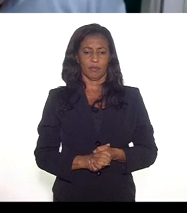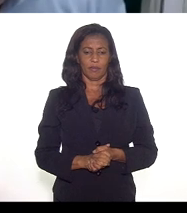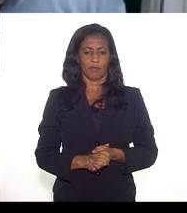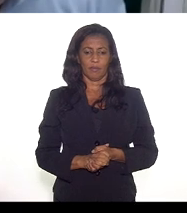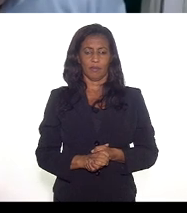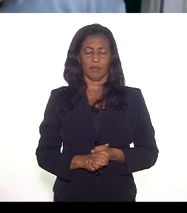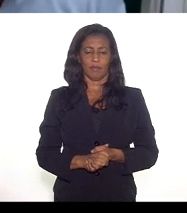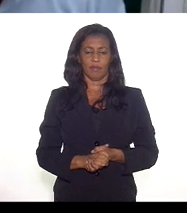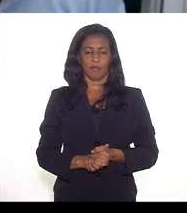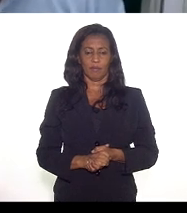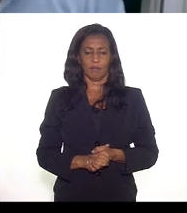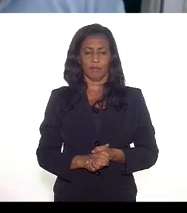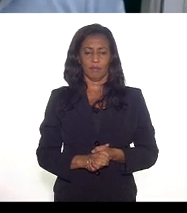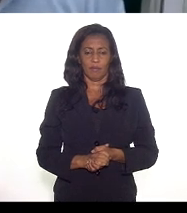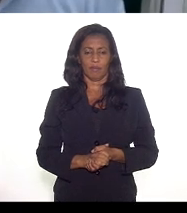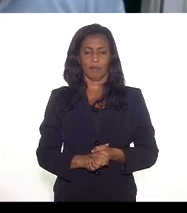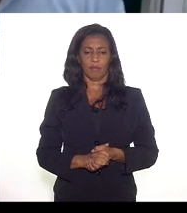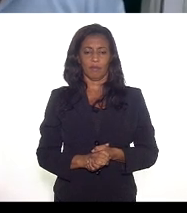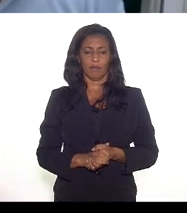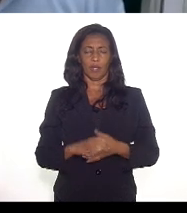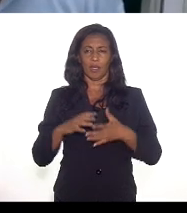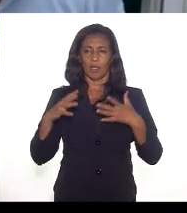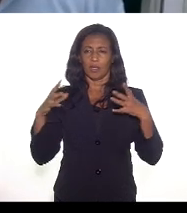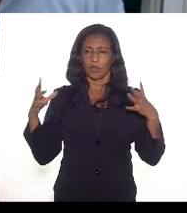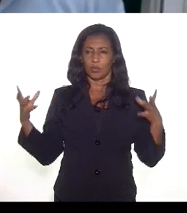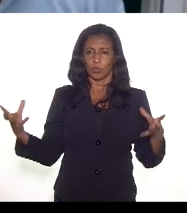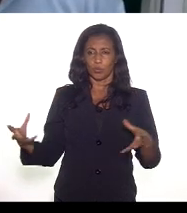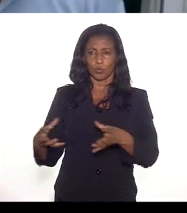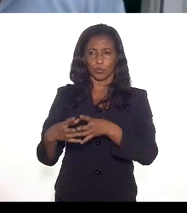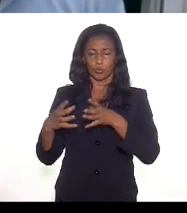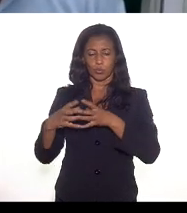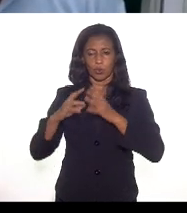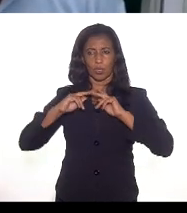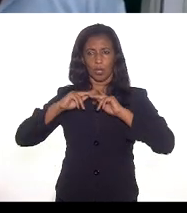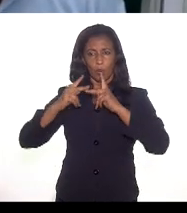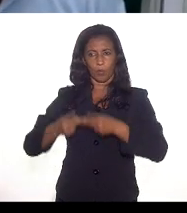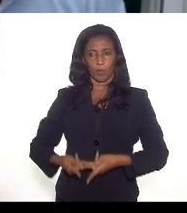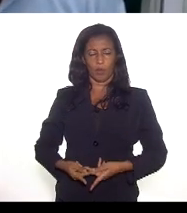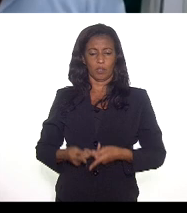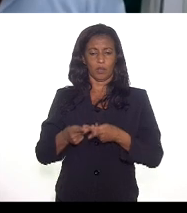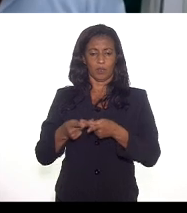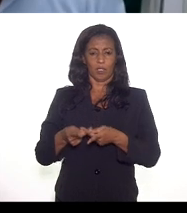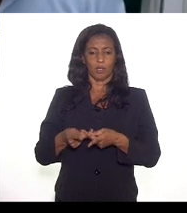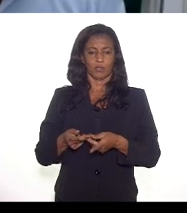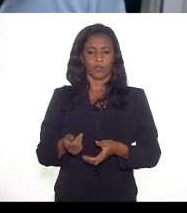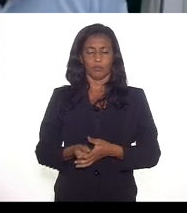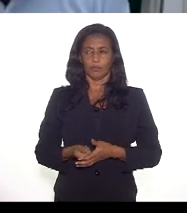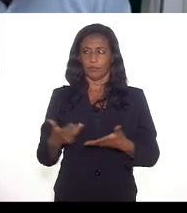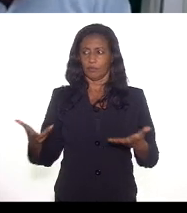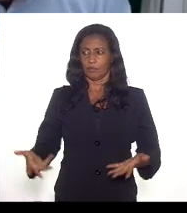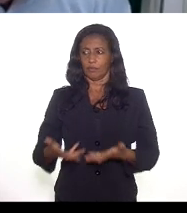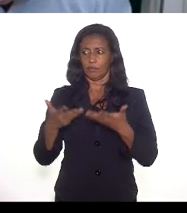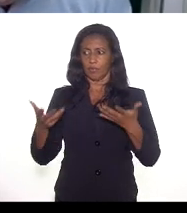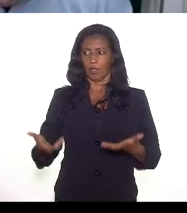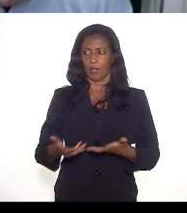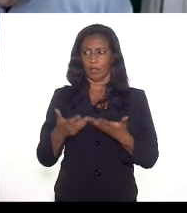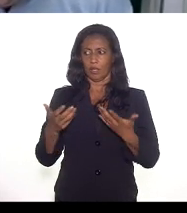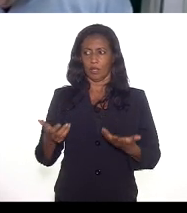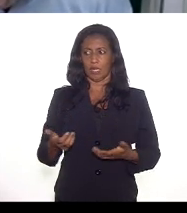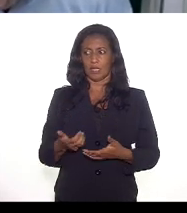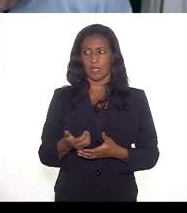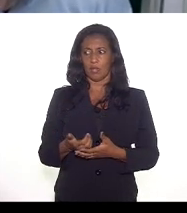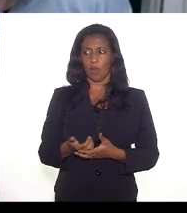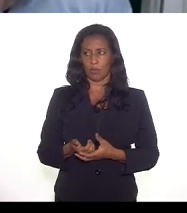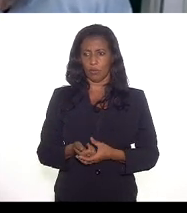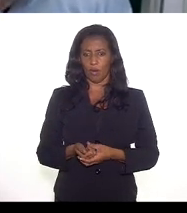patrimônio, de um sítio misto da humanidade, declarado pela Unesco, grande parte tem a luta